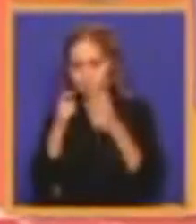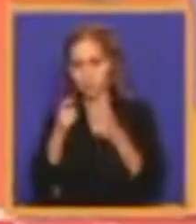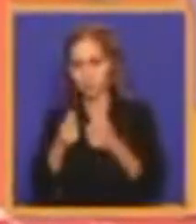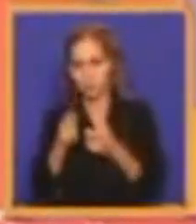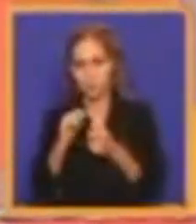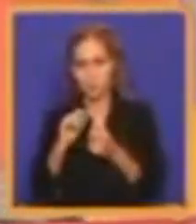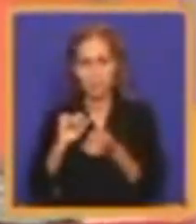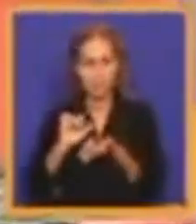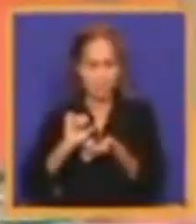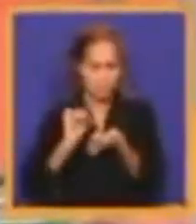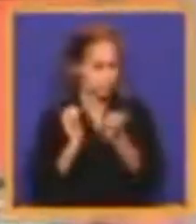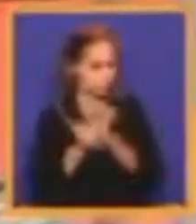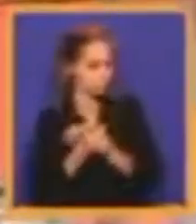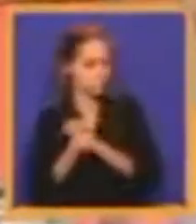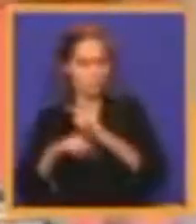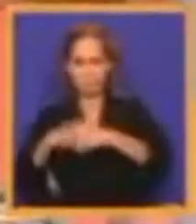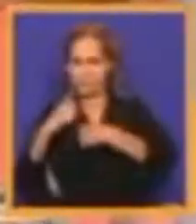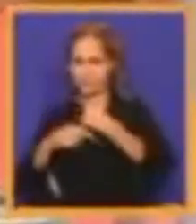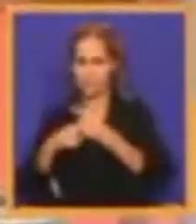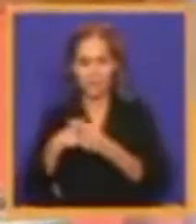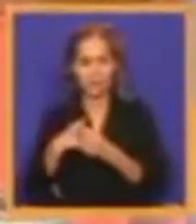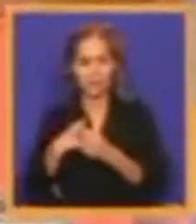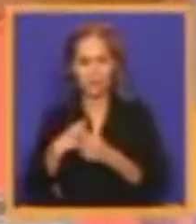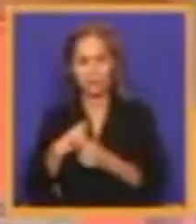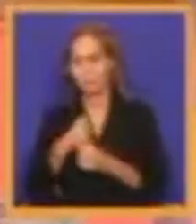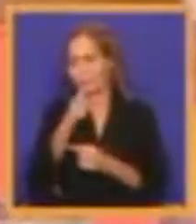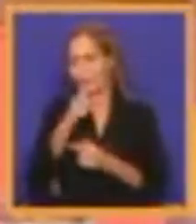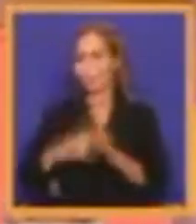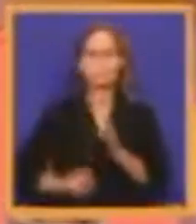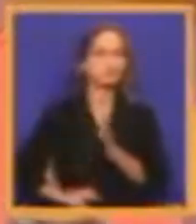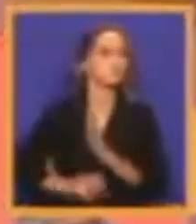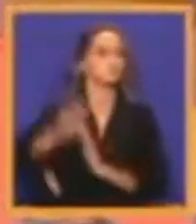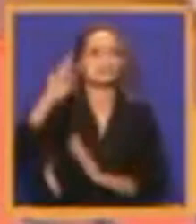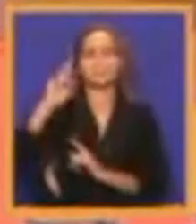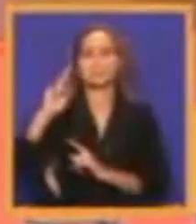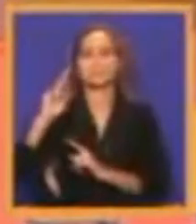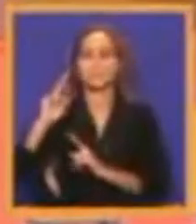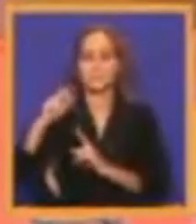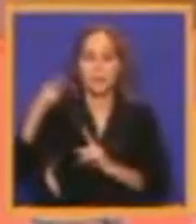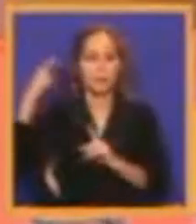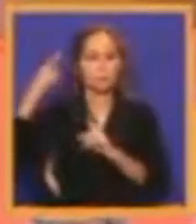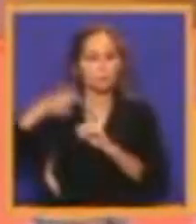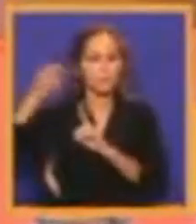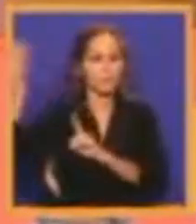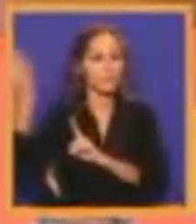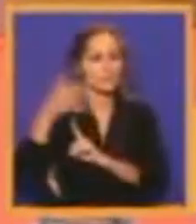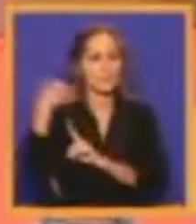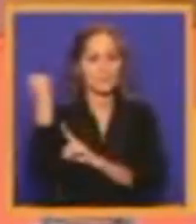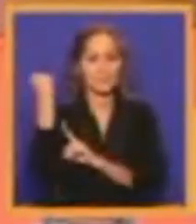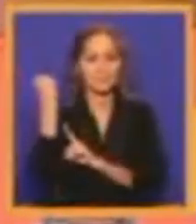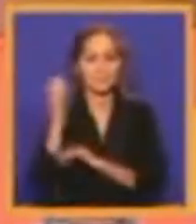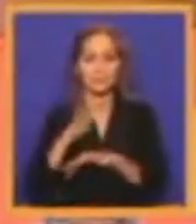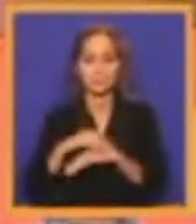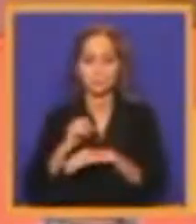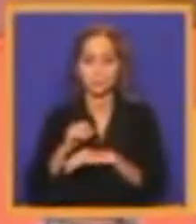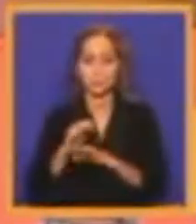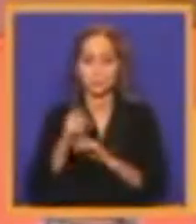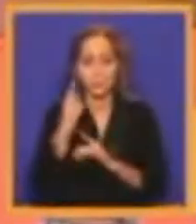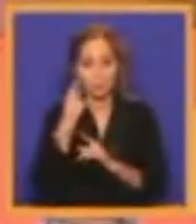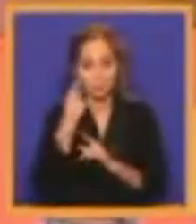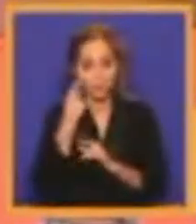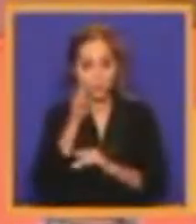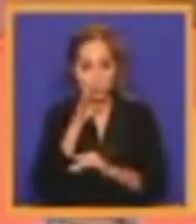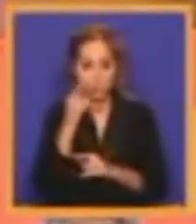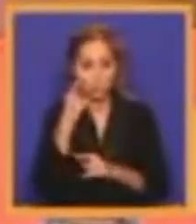vão dar a volta por cima, vão fazer piruetas fora d'água, vão levar a bom porto, tudo aquilo que eles quiserem. Portanto, sobretudo, reparem, se